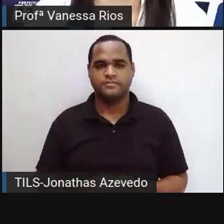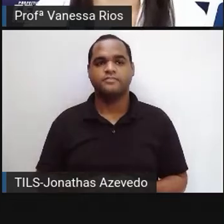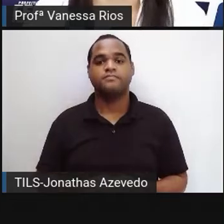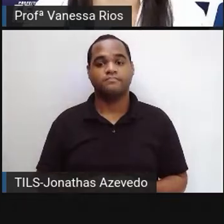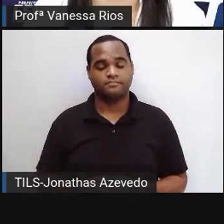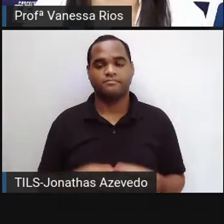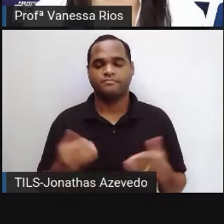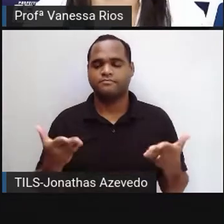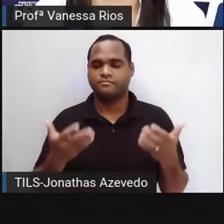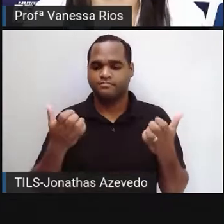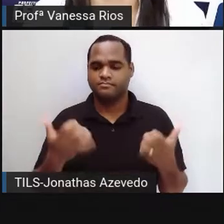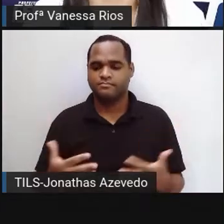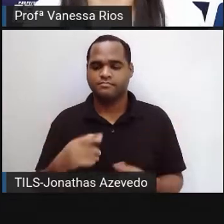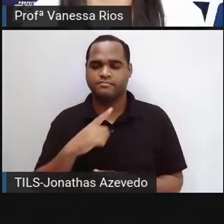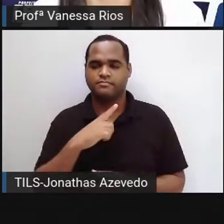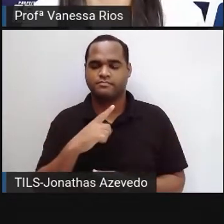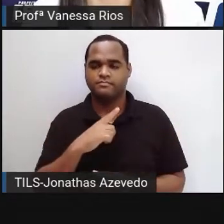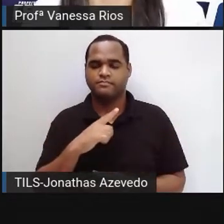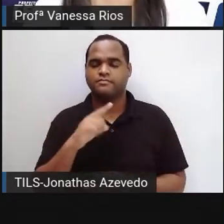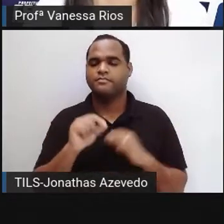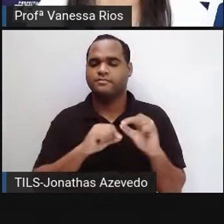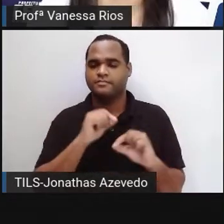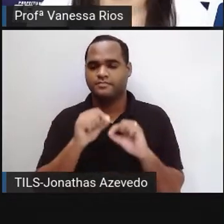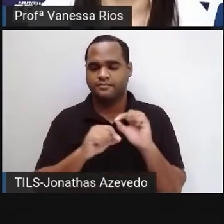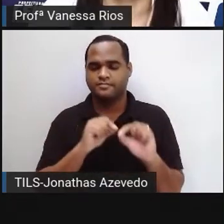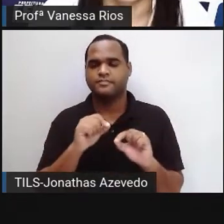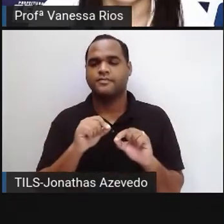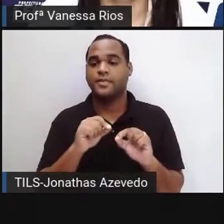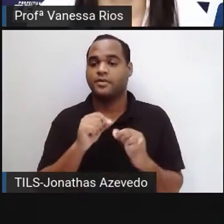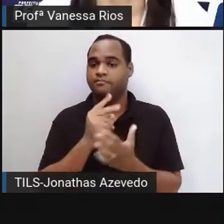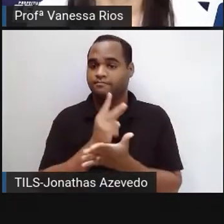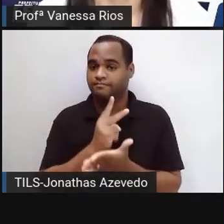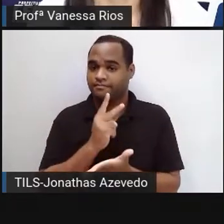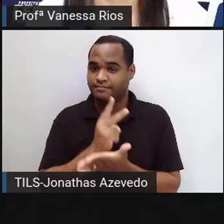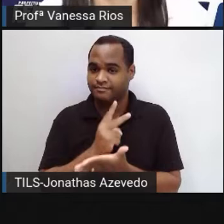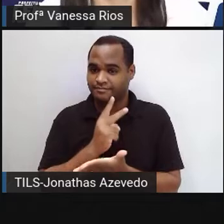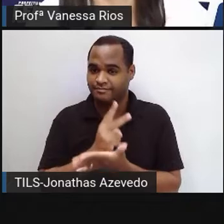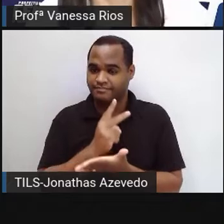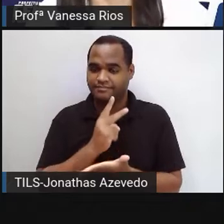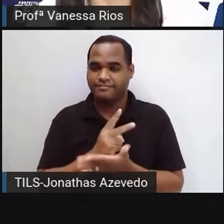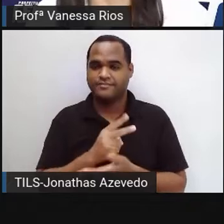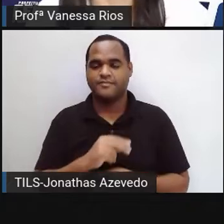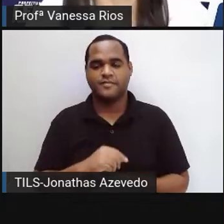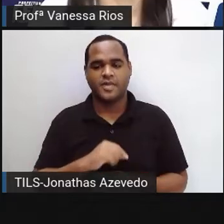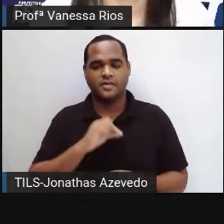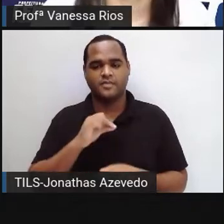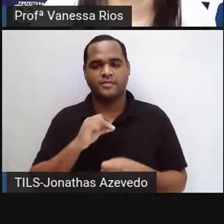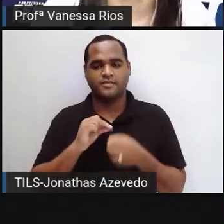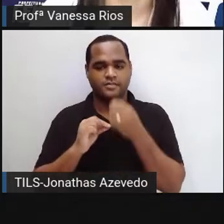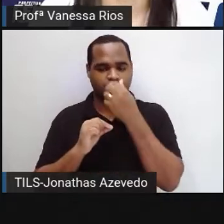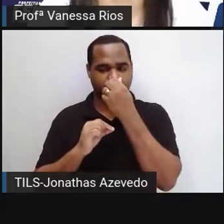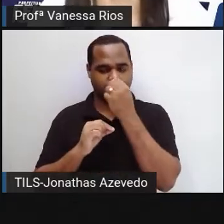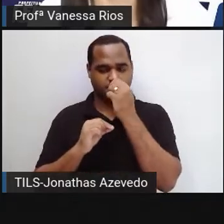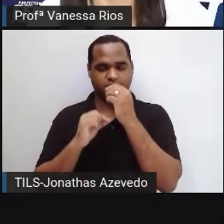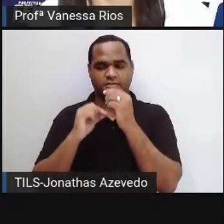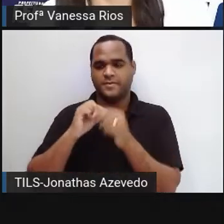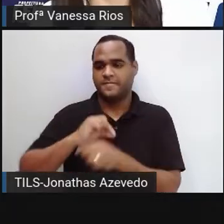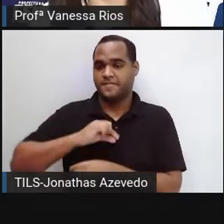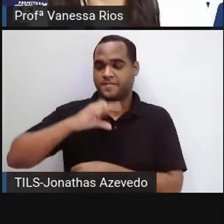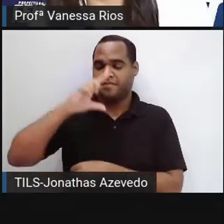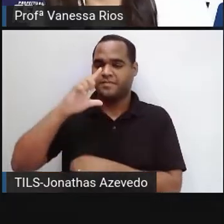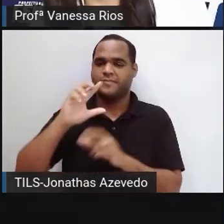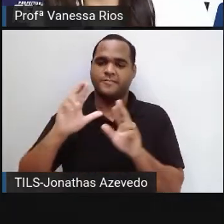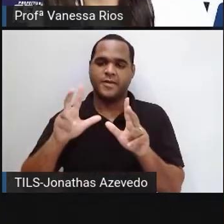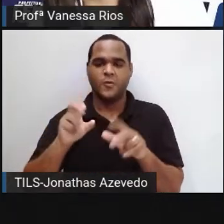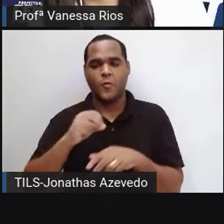E aí agora vem um som que é produzido o tempo inteiro. Aí não vai aumentar de intensidade, vai